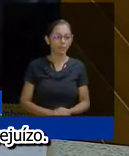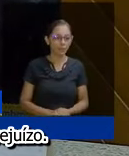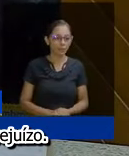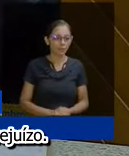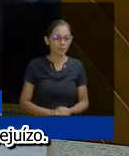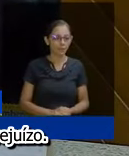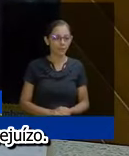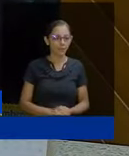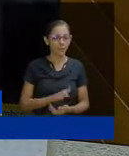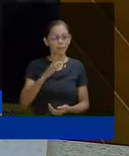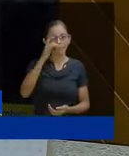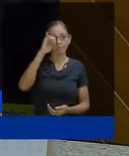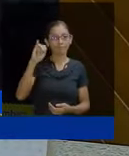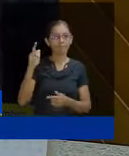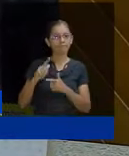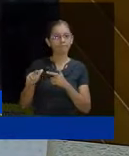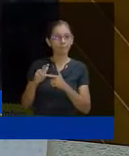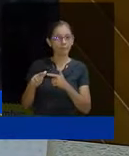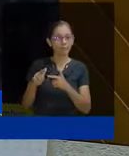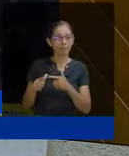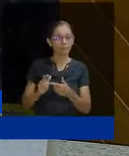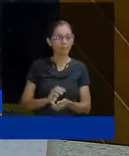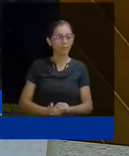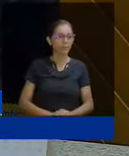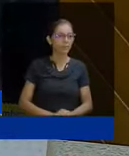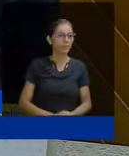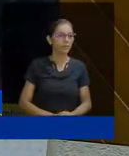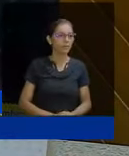o prejuízo.